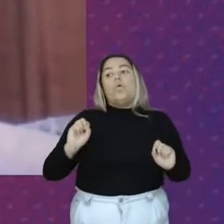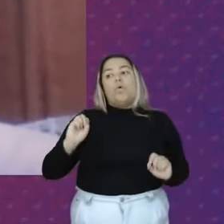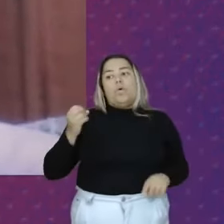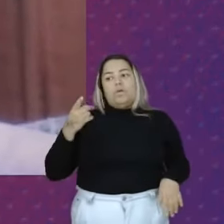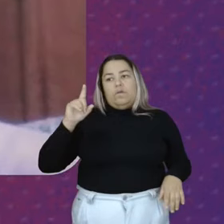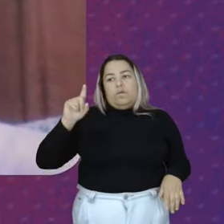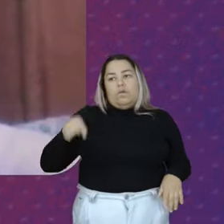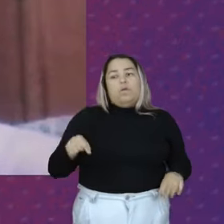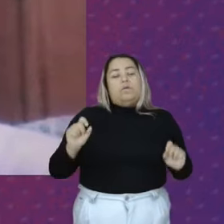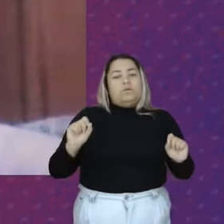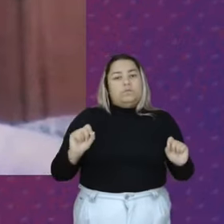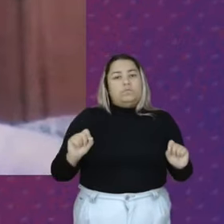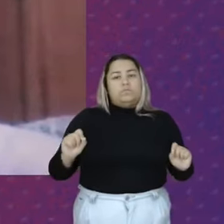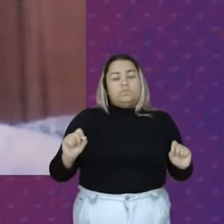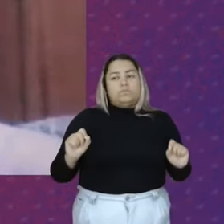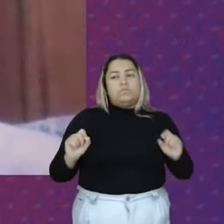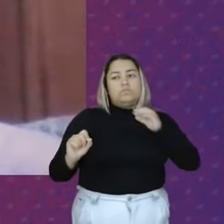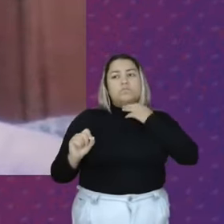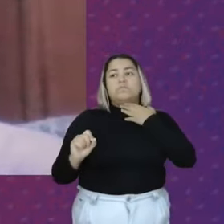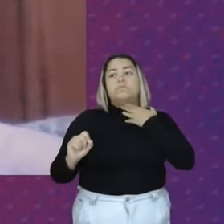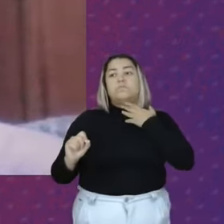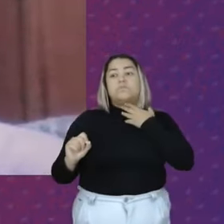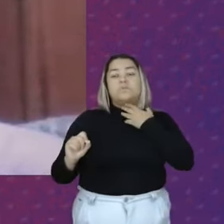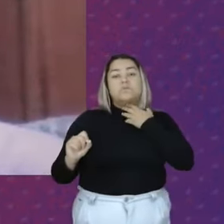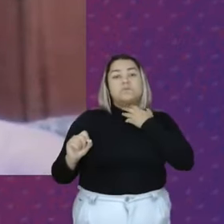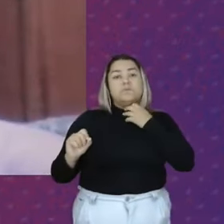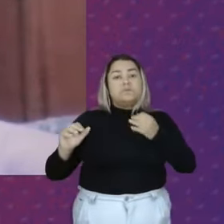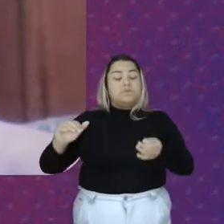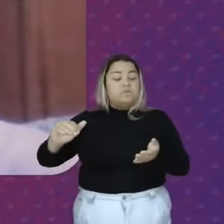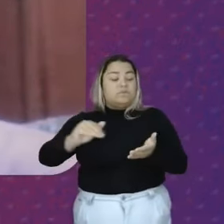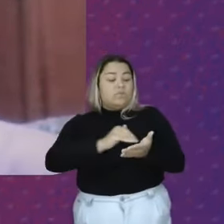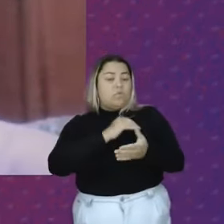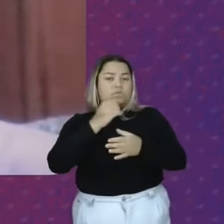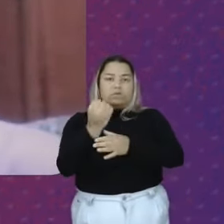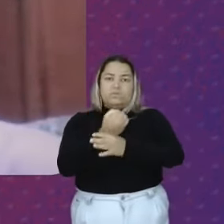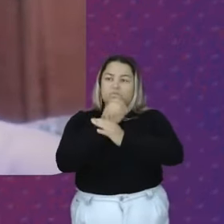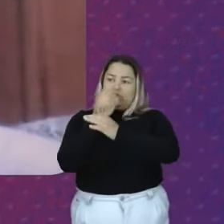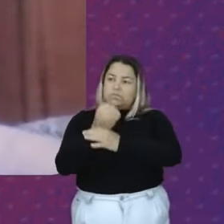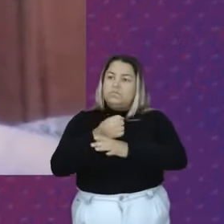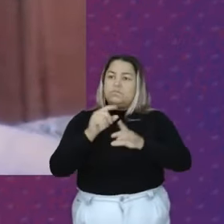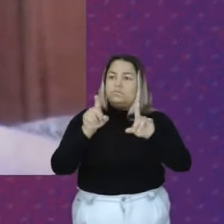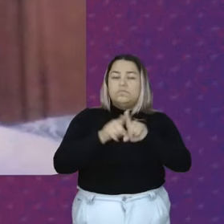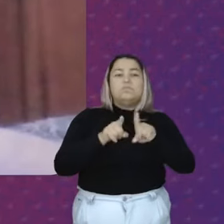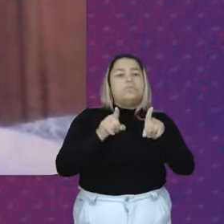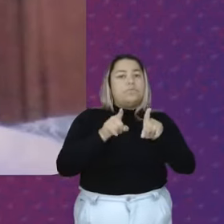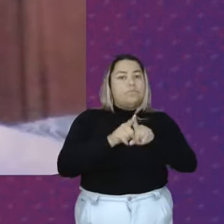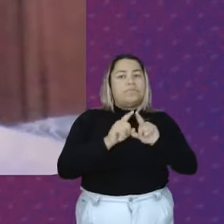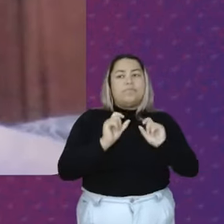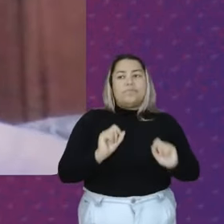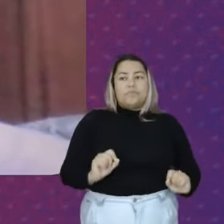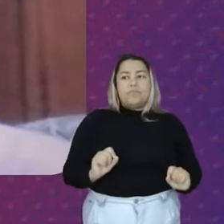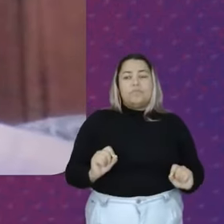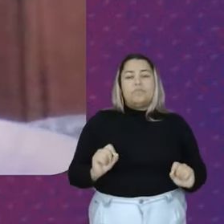simplesmente as as o as secaria de segurança e todos os departamentos ligados a ela desconsideram né a